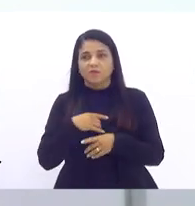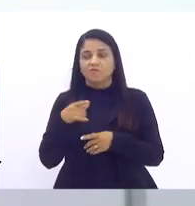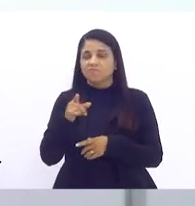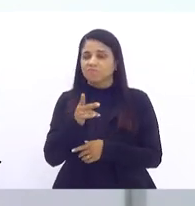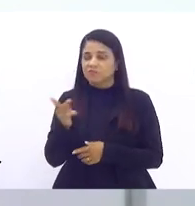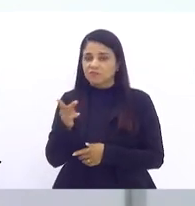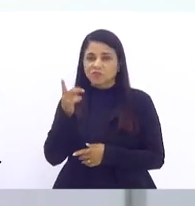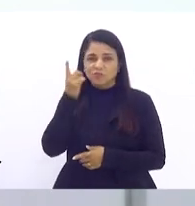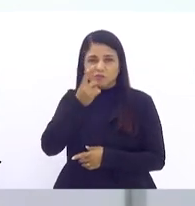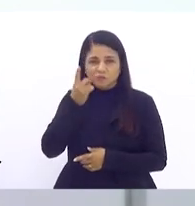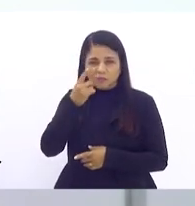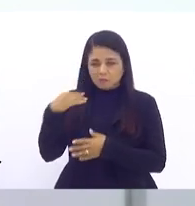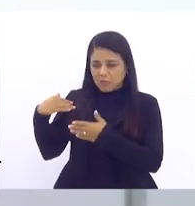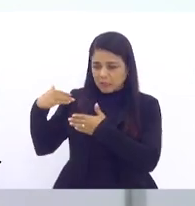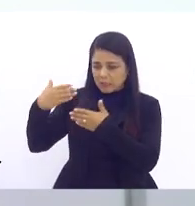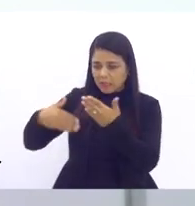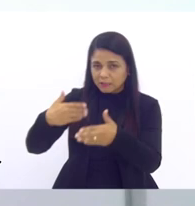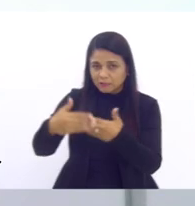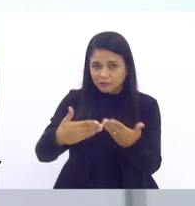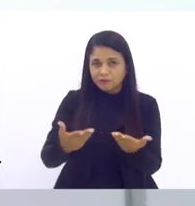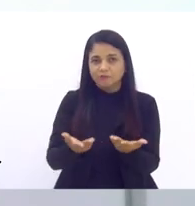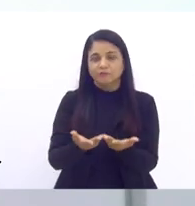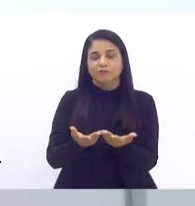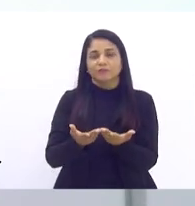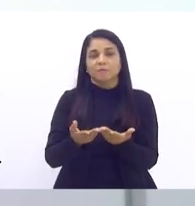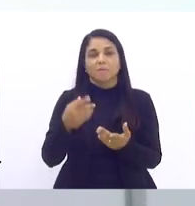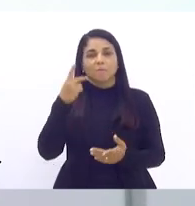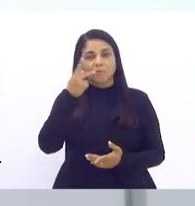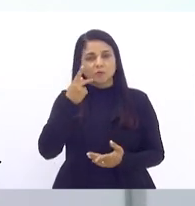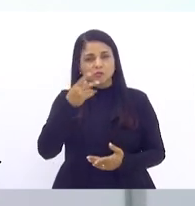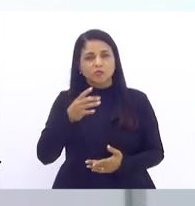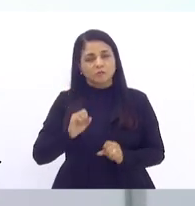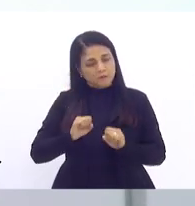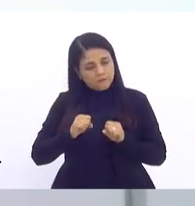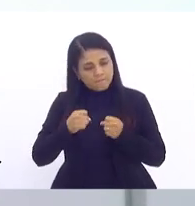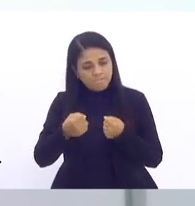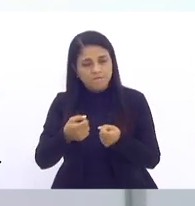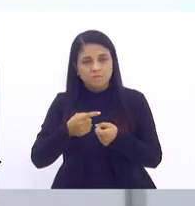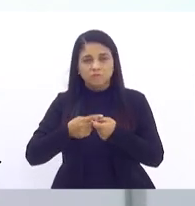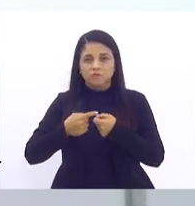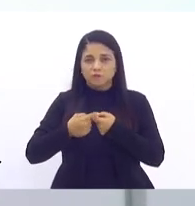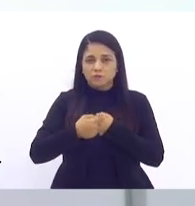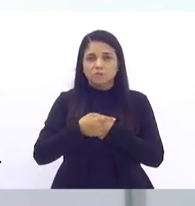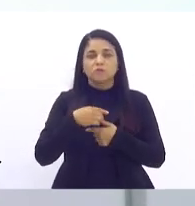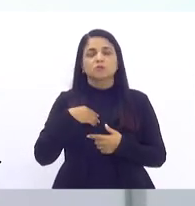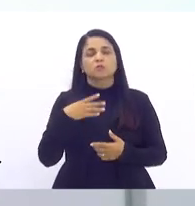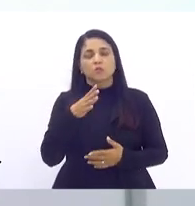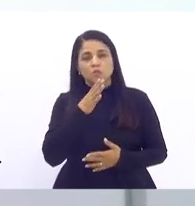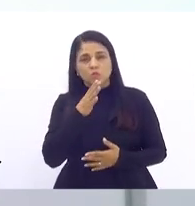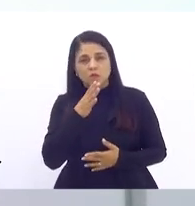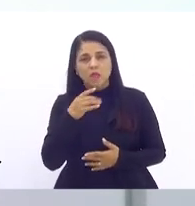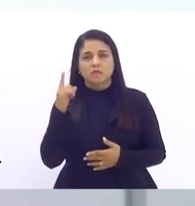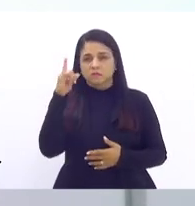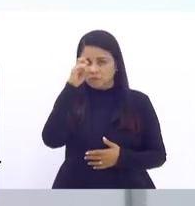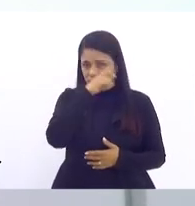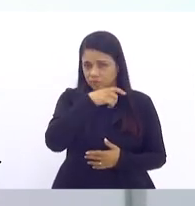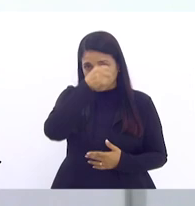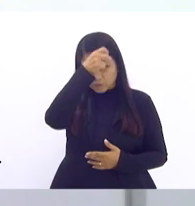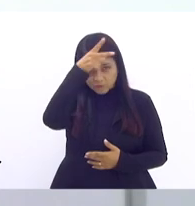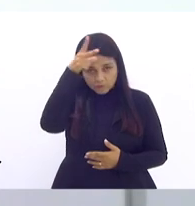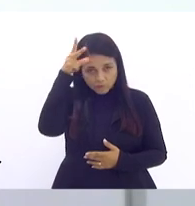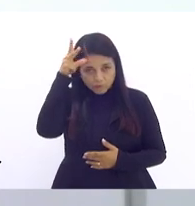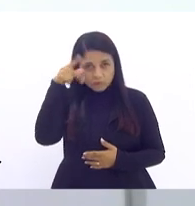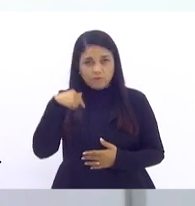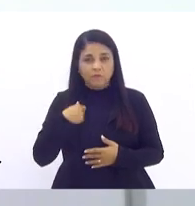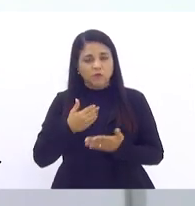política todos os dois em defesa dos Municípios porque são conhecedores das dificuldades das prefeituras e no início dessa semana